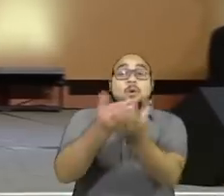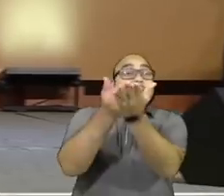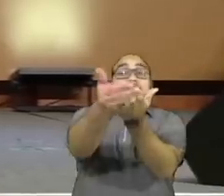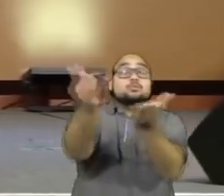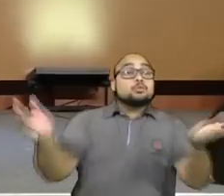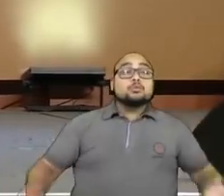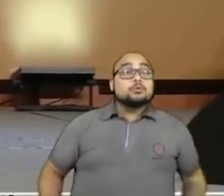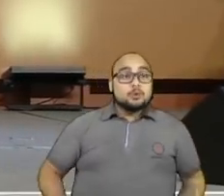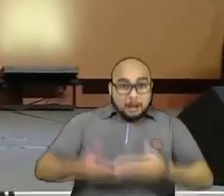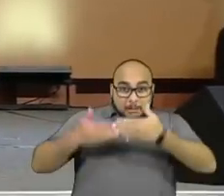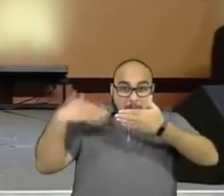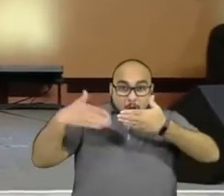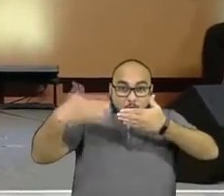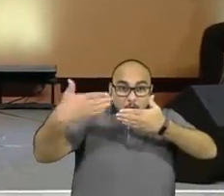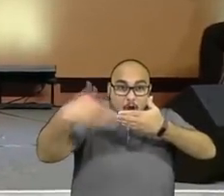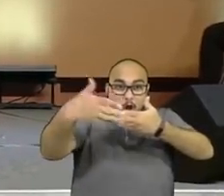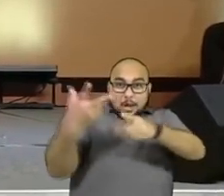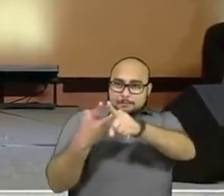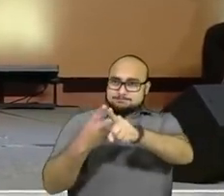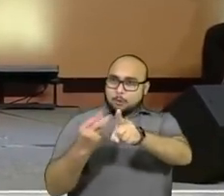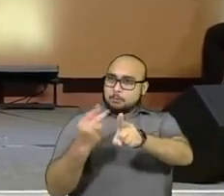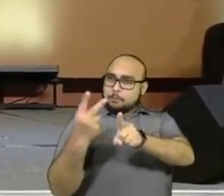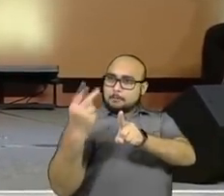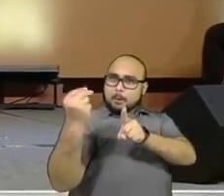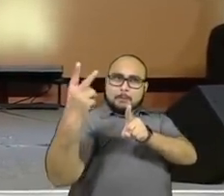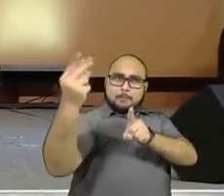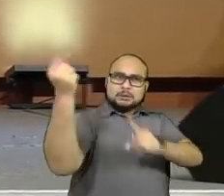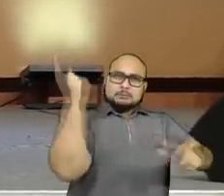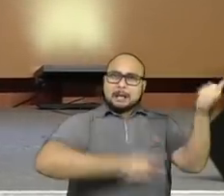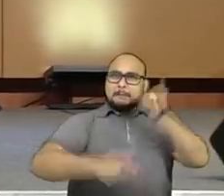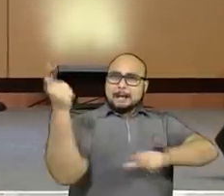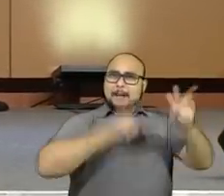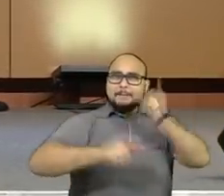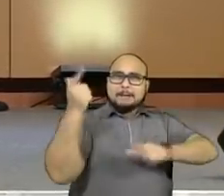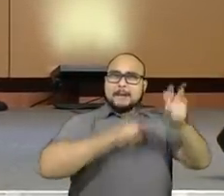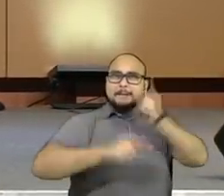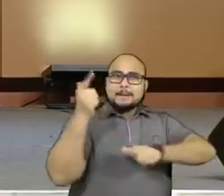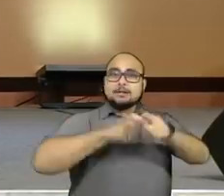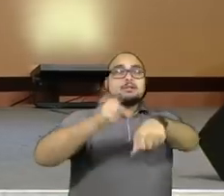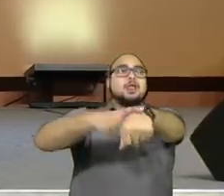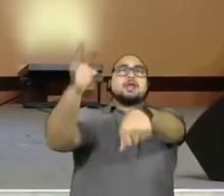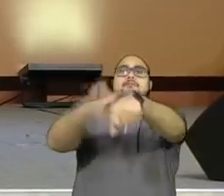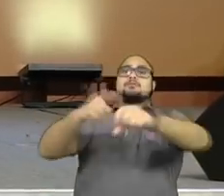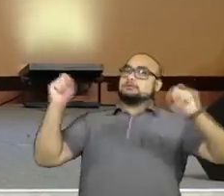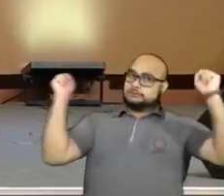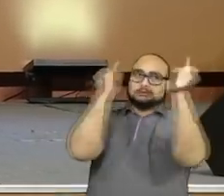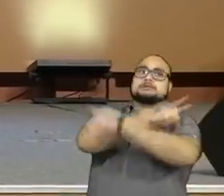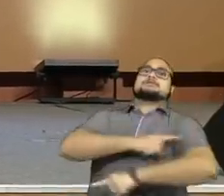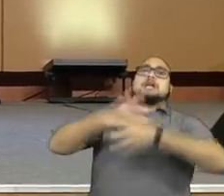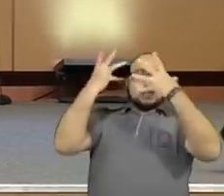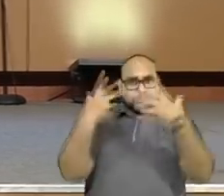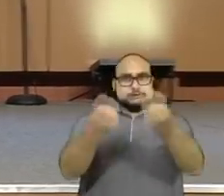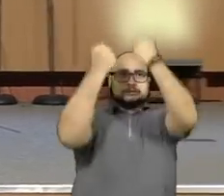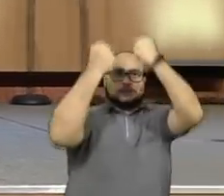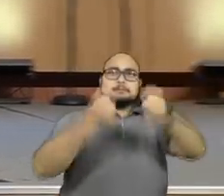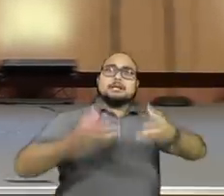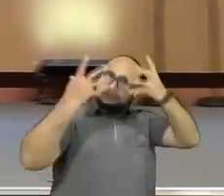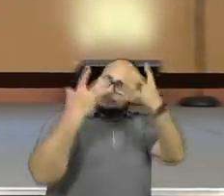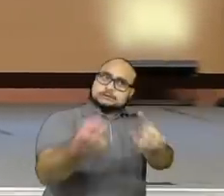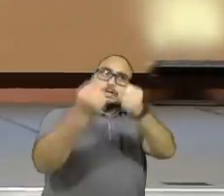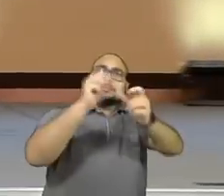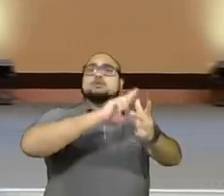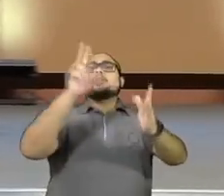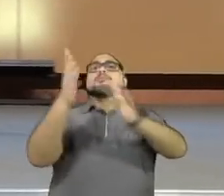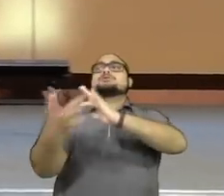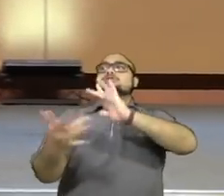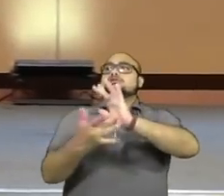jornada de vitórias, de conquistas em tempos difíceis. Receba essa palavra em nome de